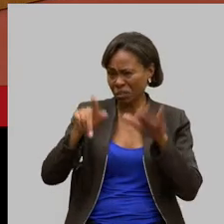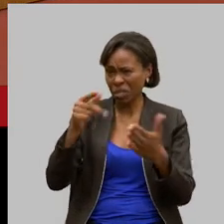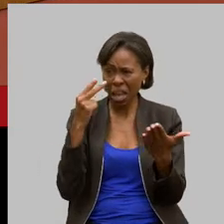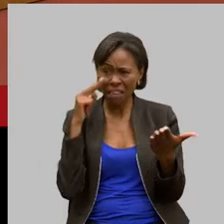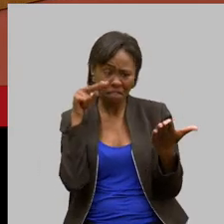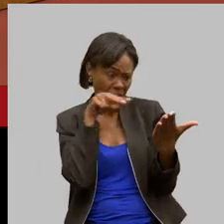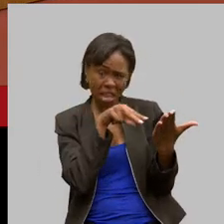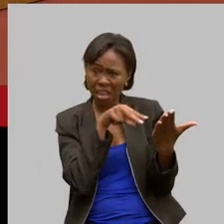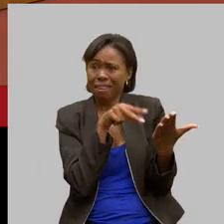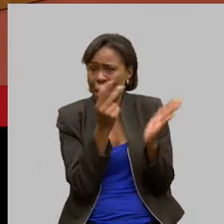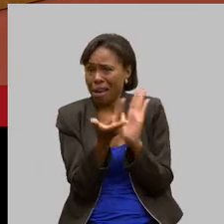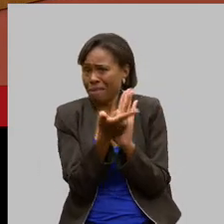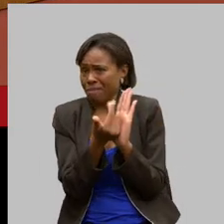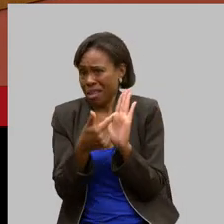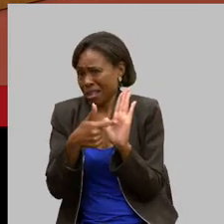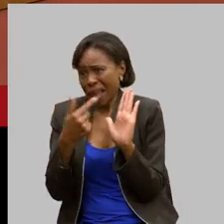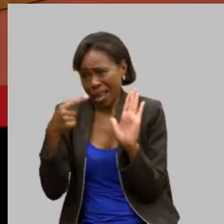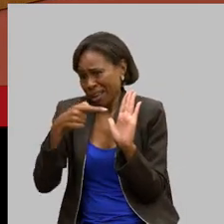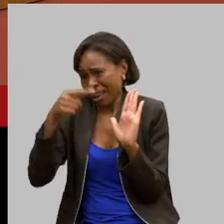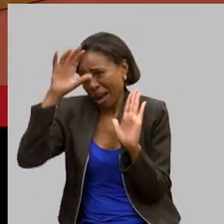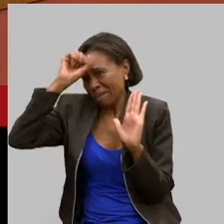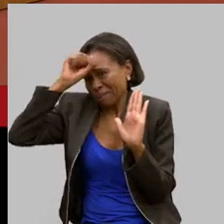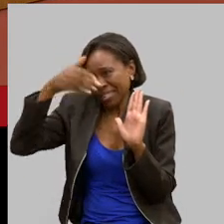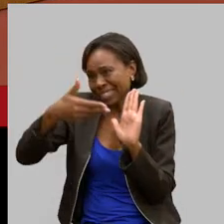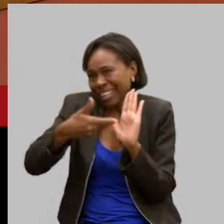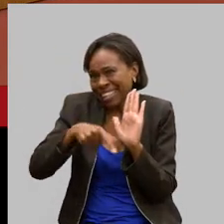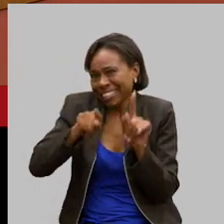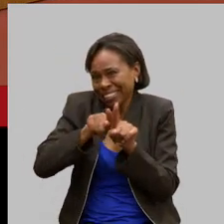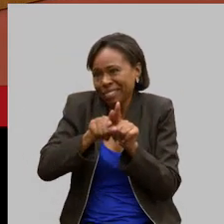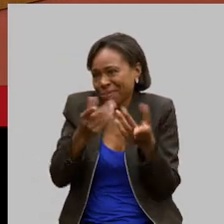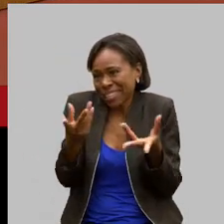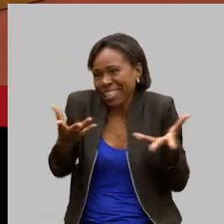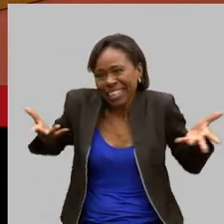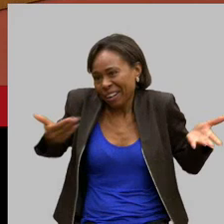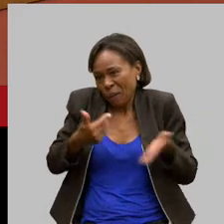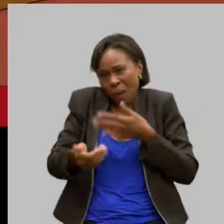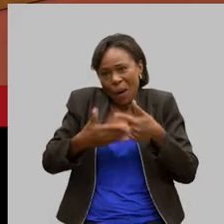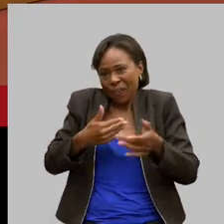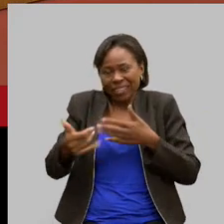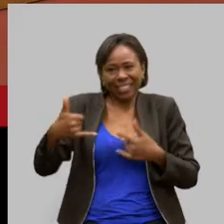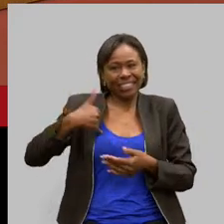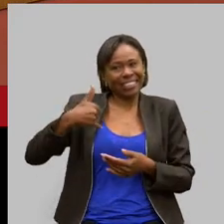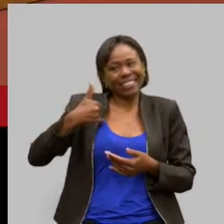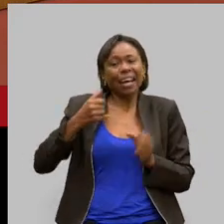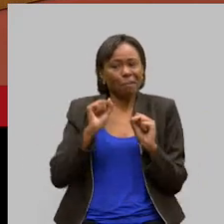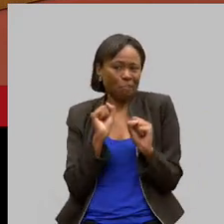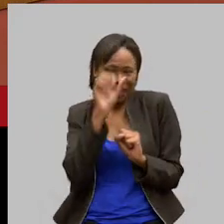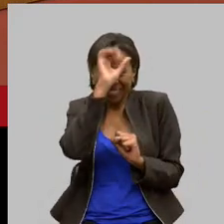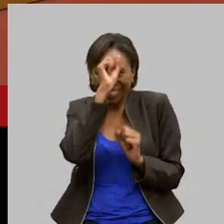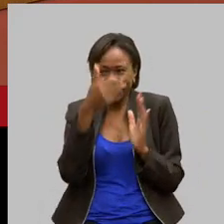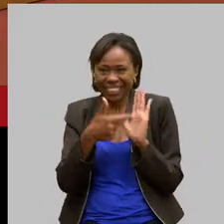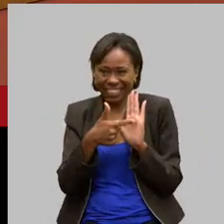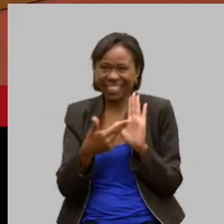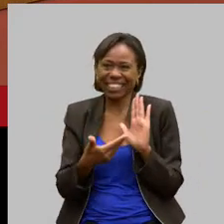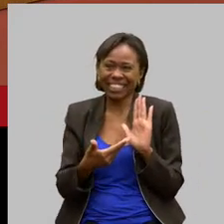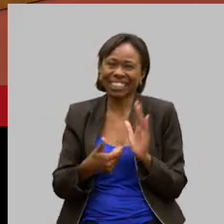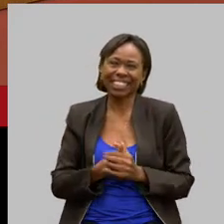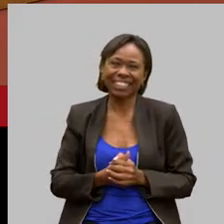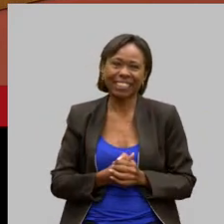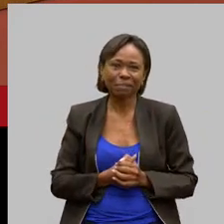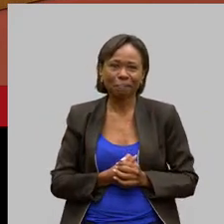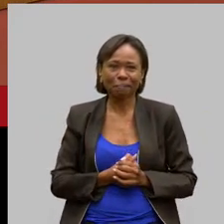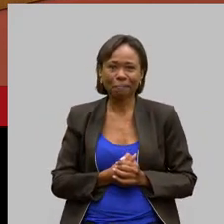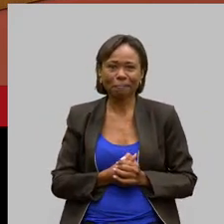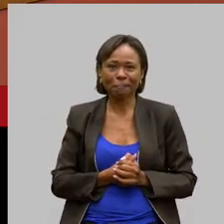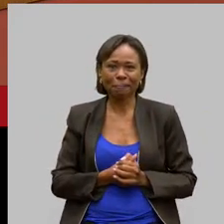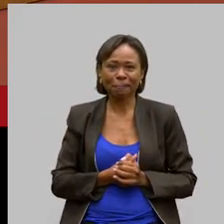aqui também então é para todas as cidades entendeu e